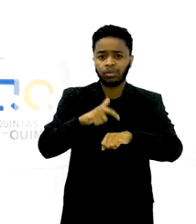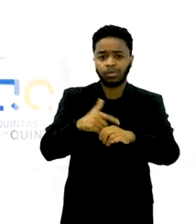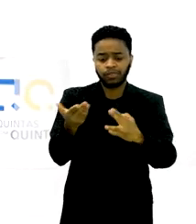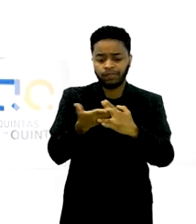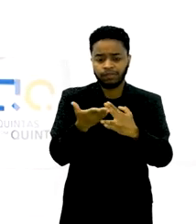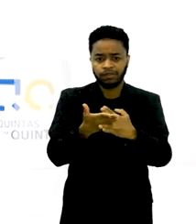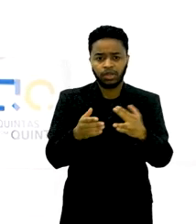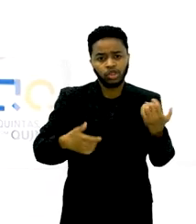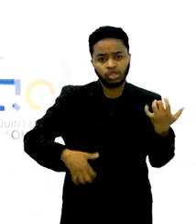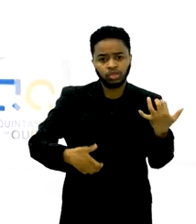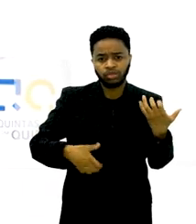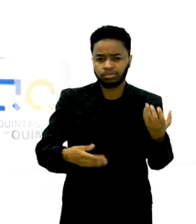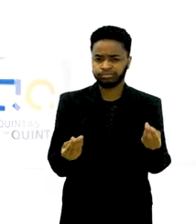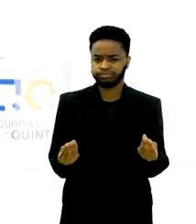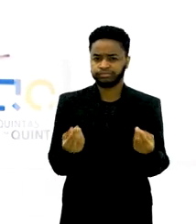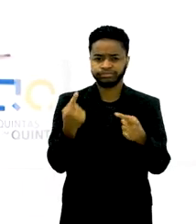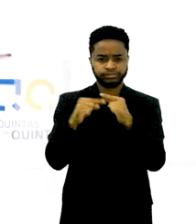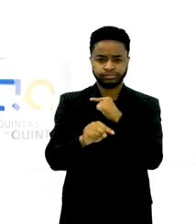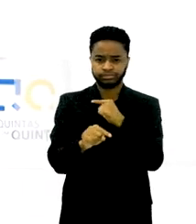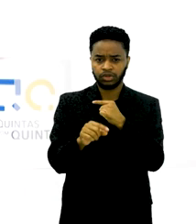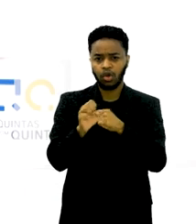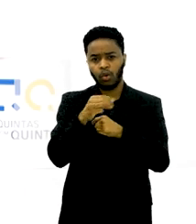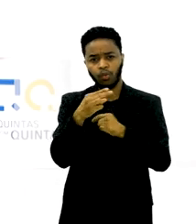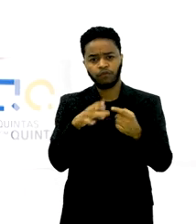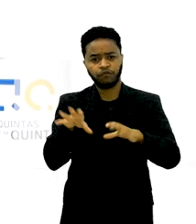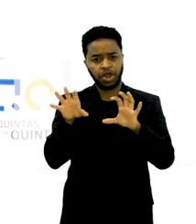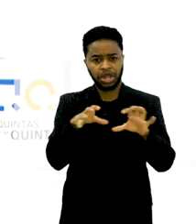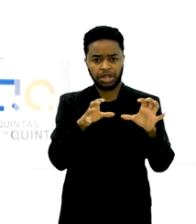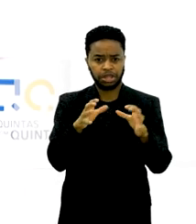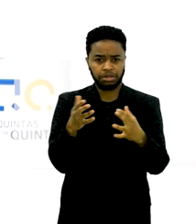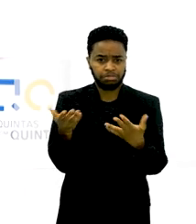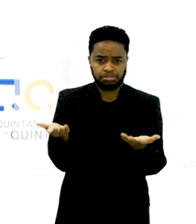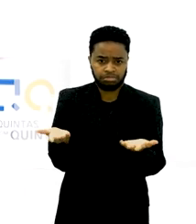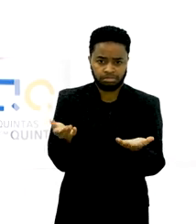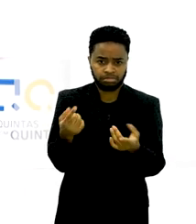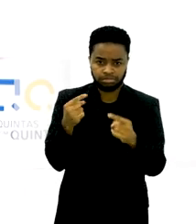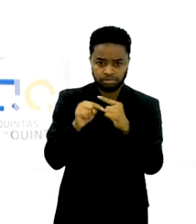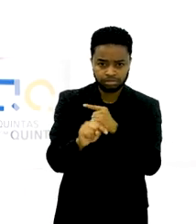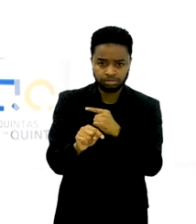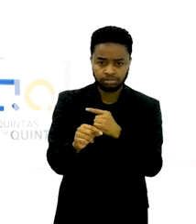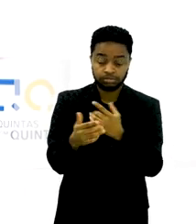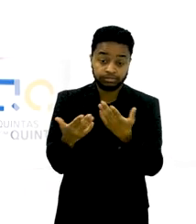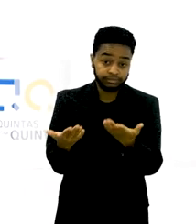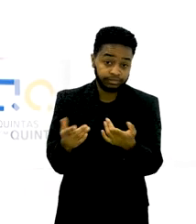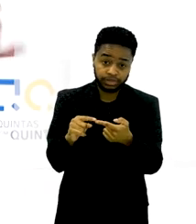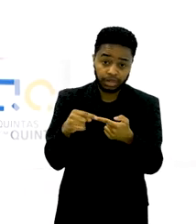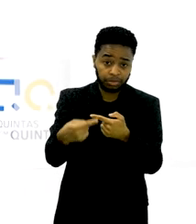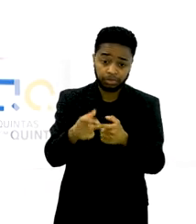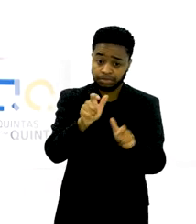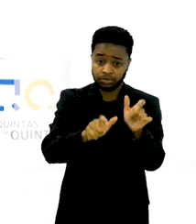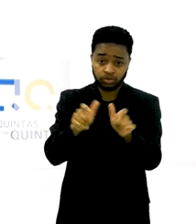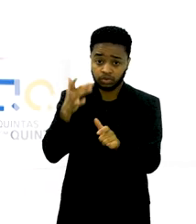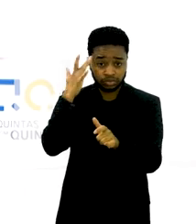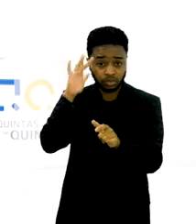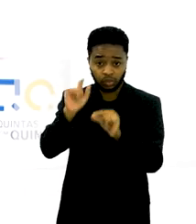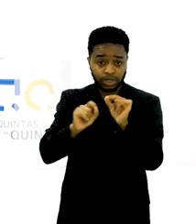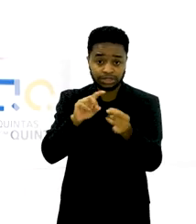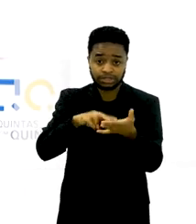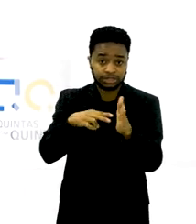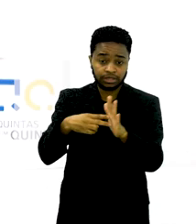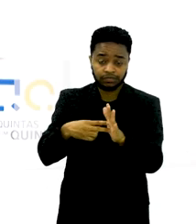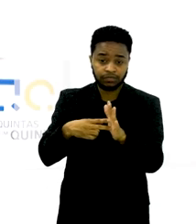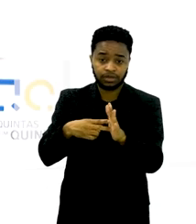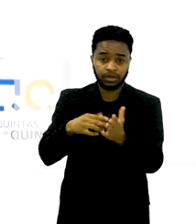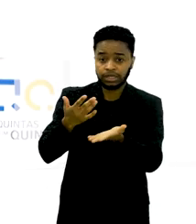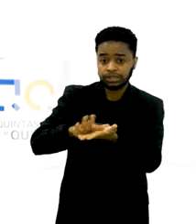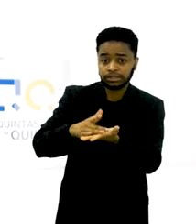na hora do intervalo tá tocando sertanejo funk tá tocando funk é verdade então daqui a pouco ninguém vai saber o que que é um samba de quadra